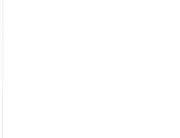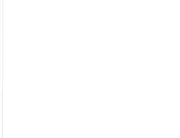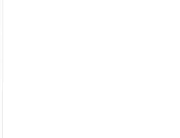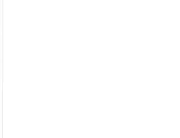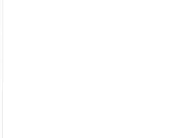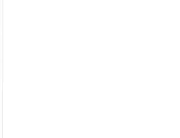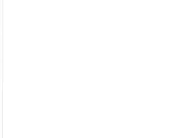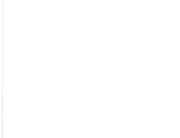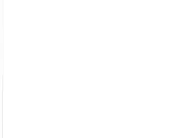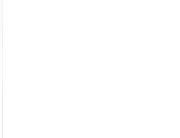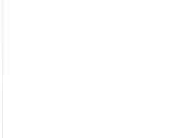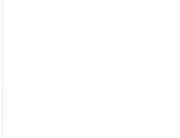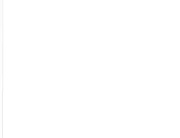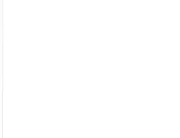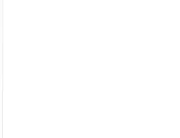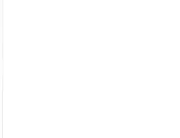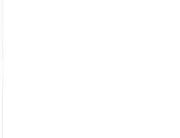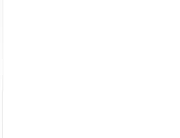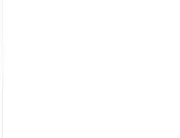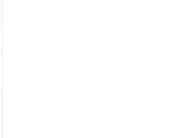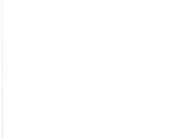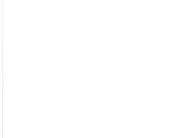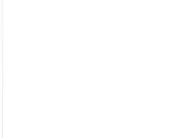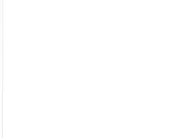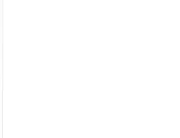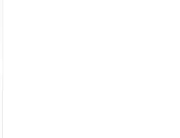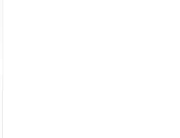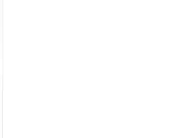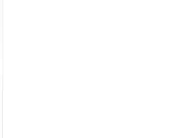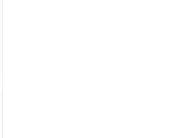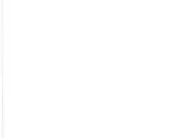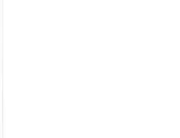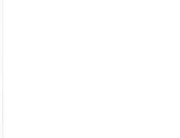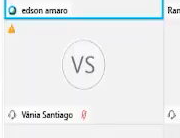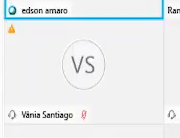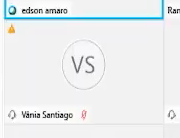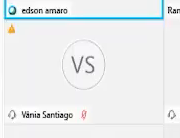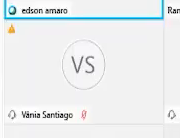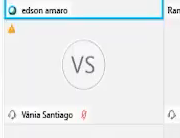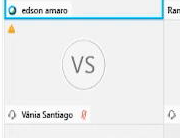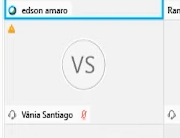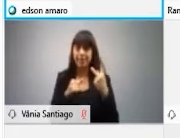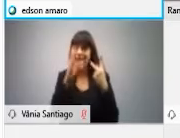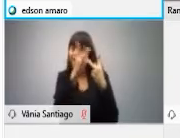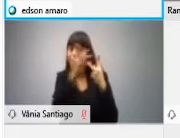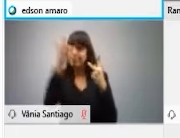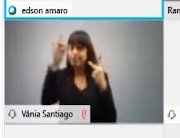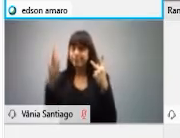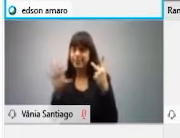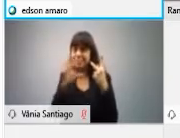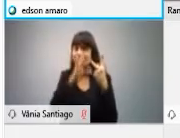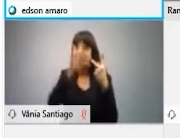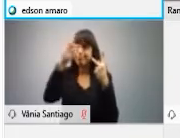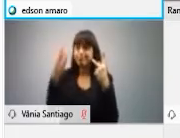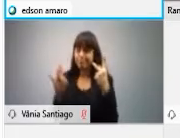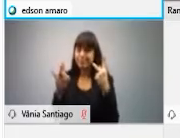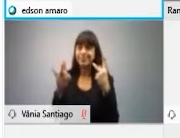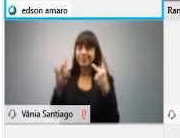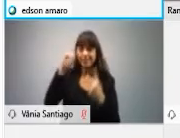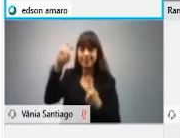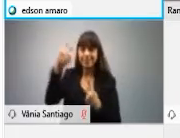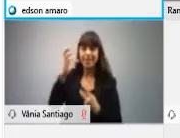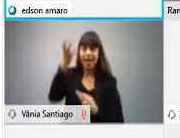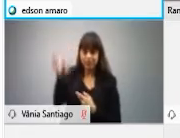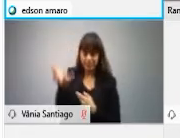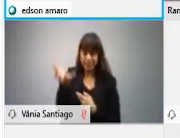ou inteligência focal, são apenas aspectos da inteligência humana, que são emuladas principalmente por regras. Né? Então, o que é a inteligência artificial?